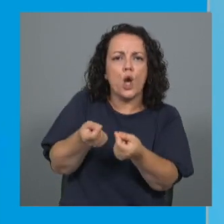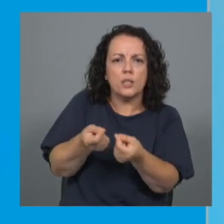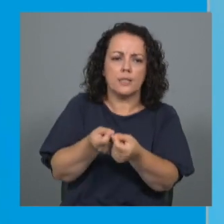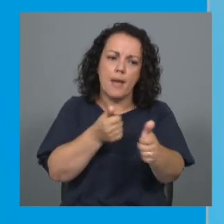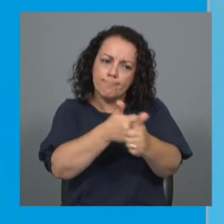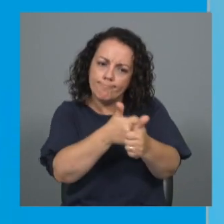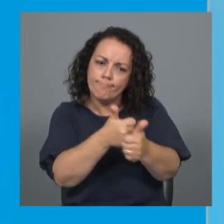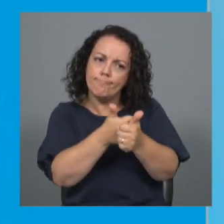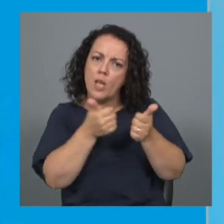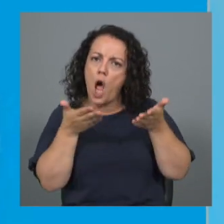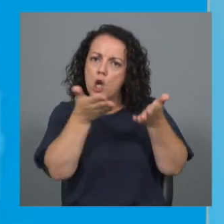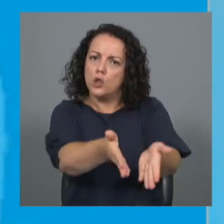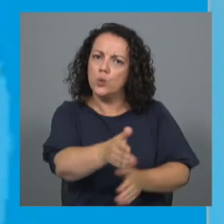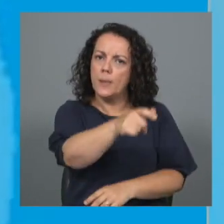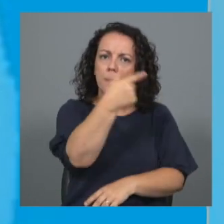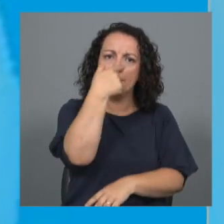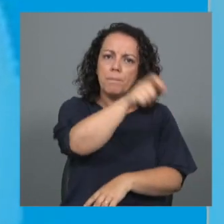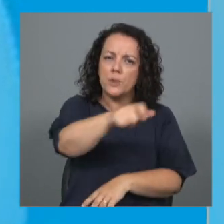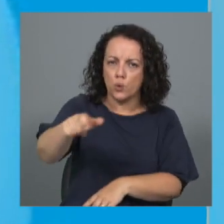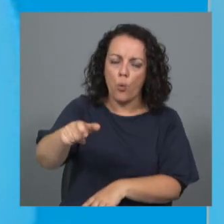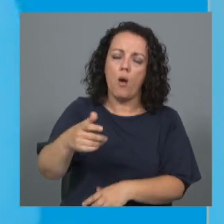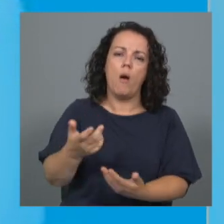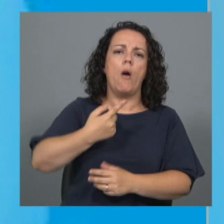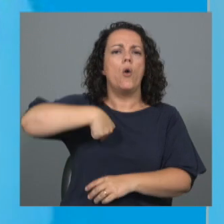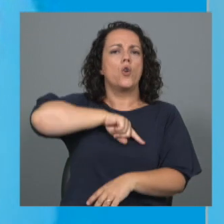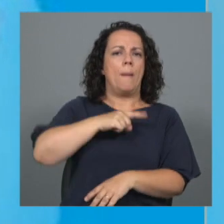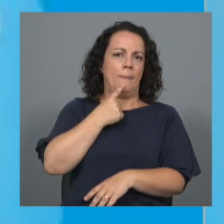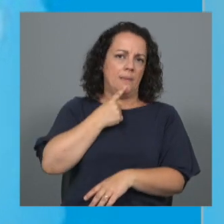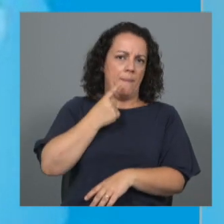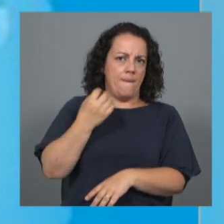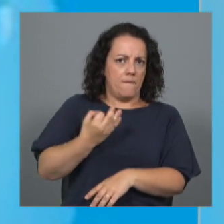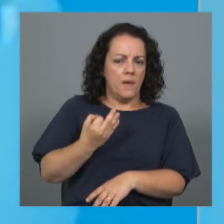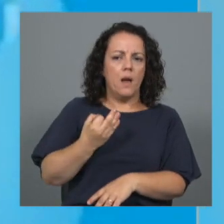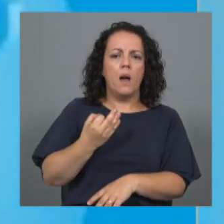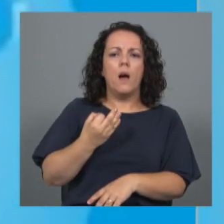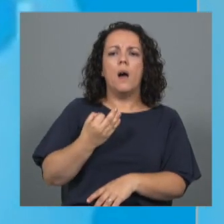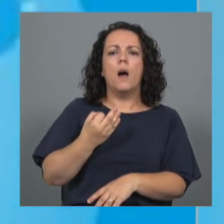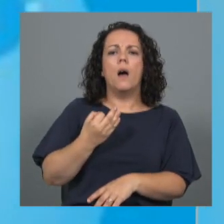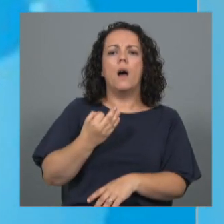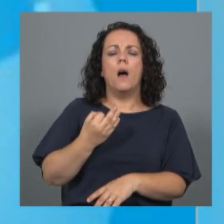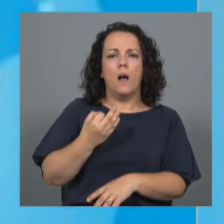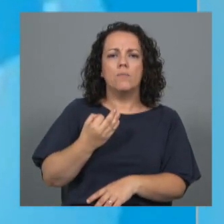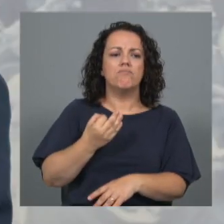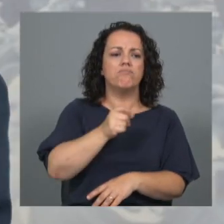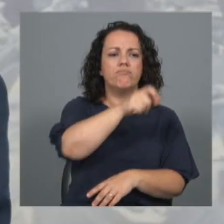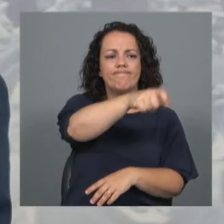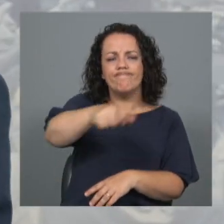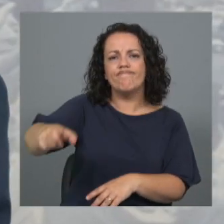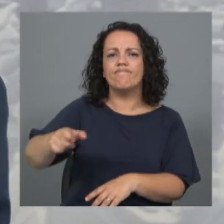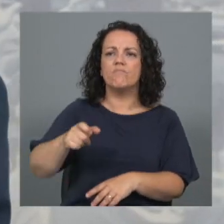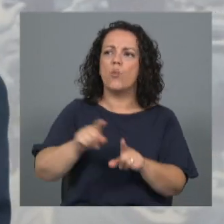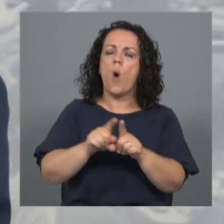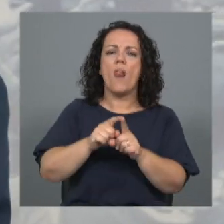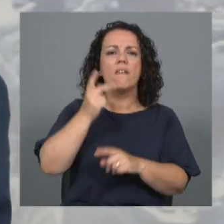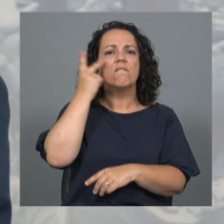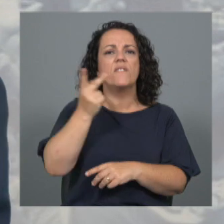acompanhem, auxiliem estas pessoas. Percebemos que muitas delas não estão um tanto ou quanto desestruturadas na sua vida, não é?